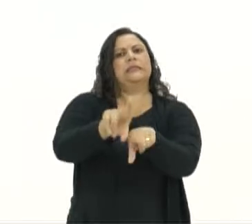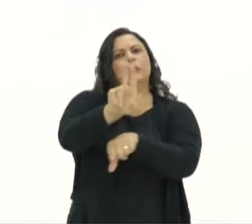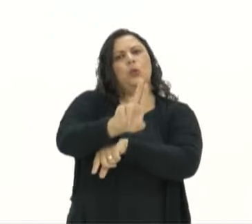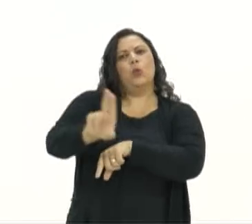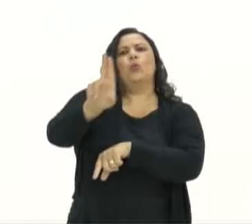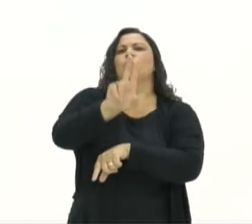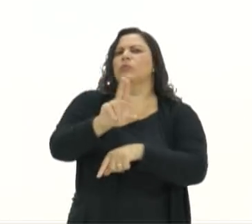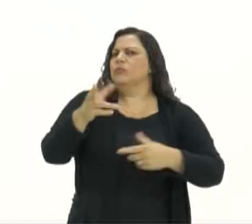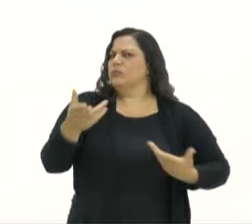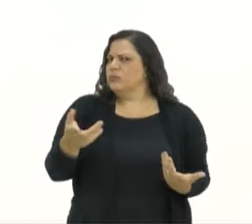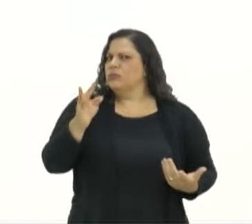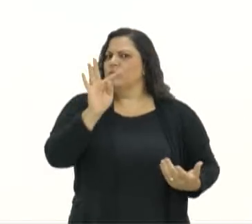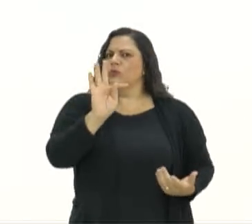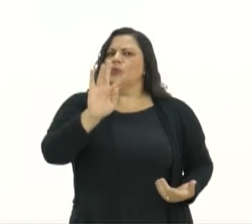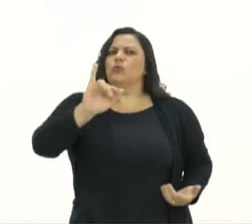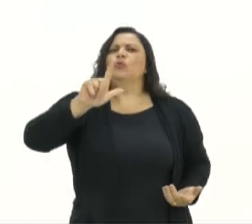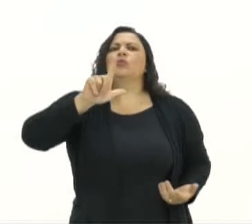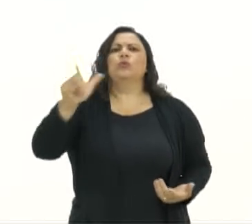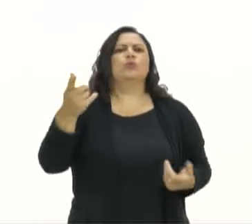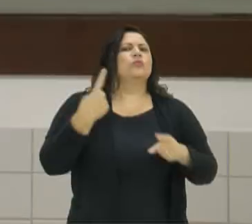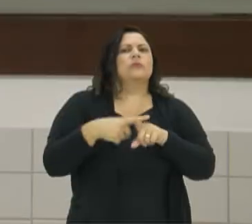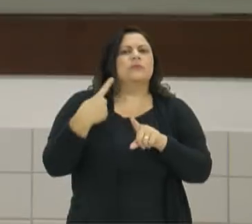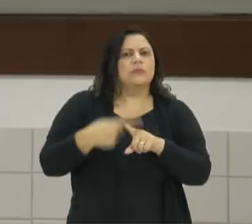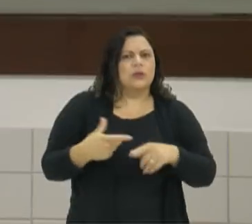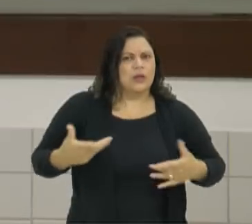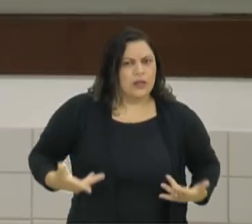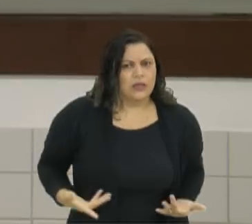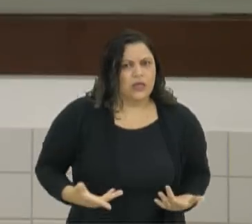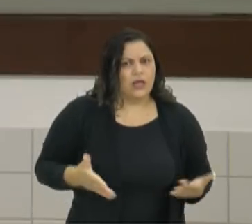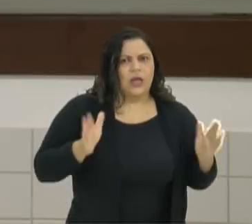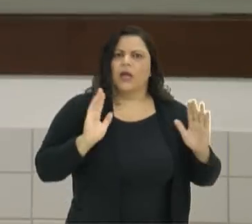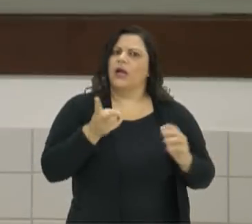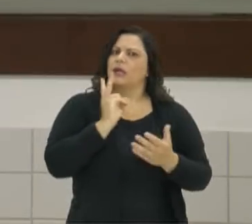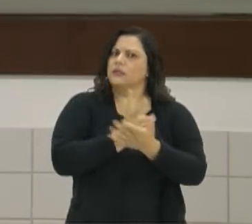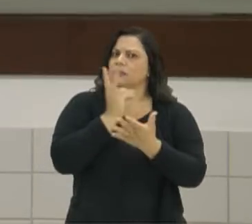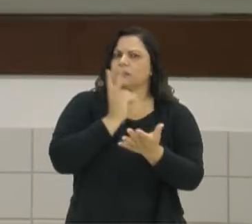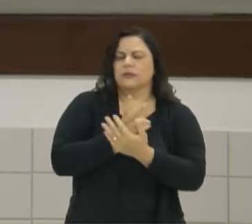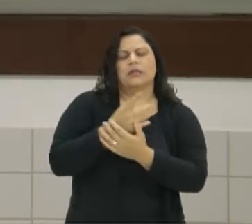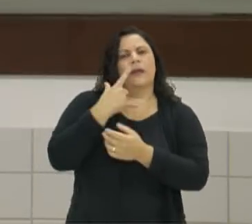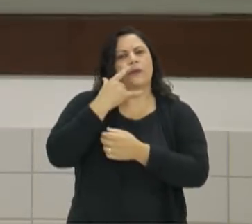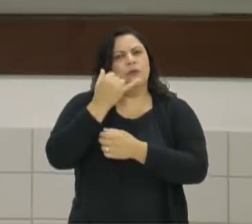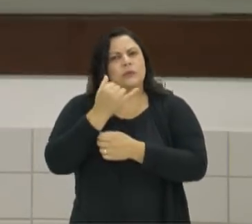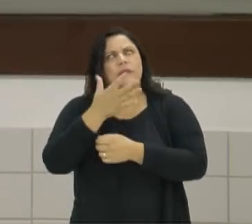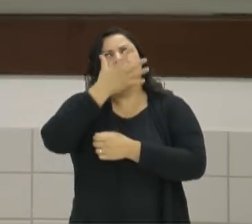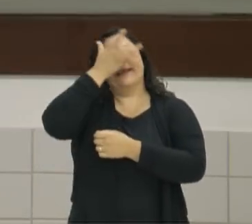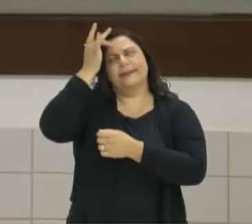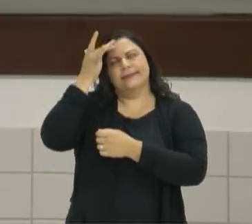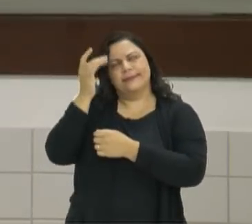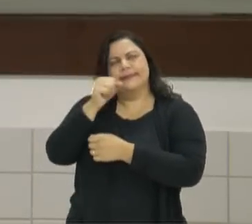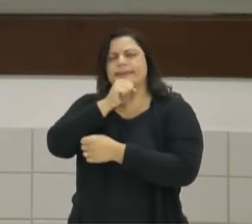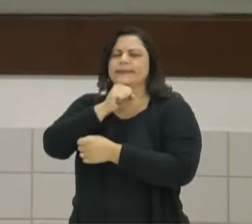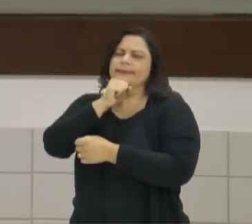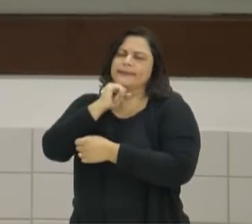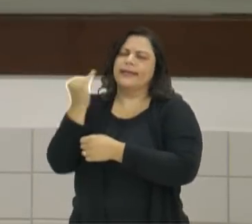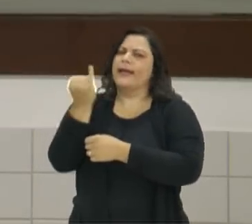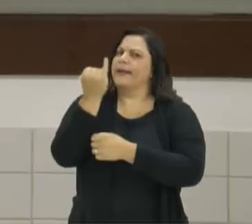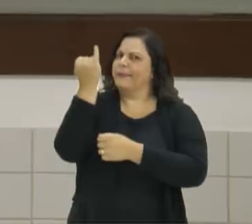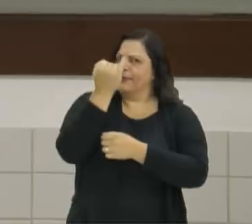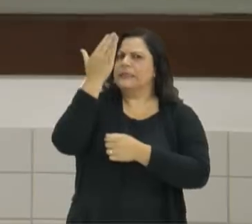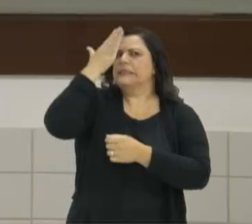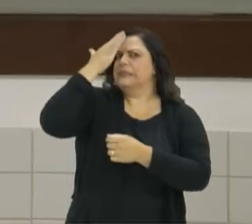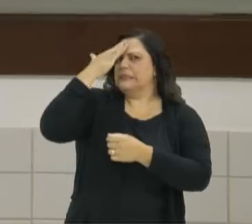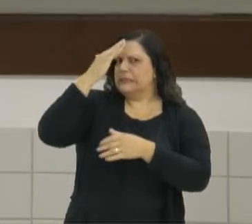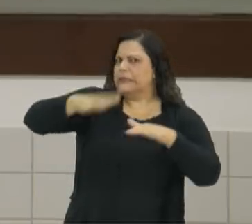quê? Sempre a gente escuta isso, às vezes dos pais, das pessoas mais velhas, que é importante saber